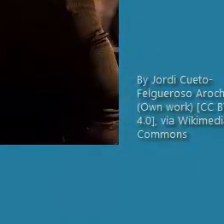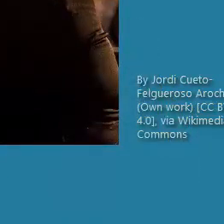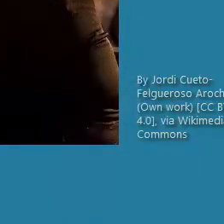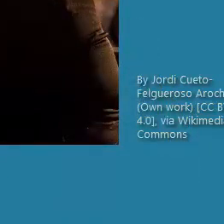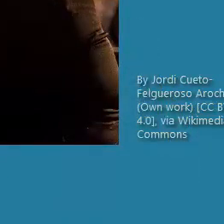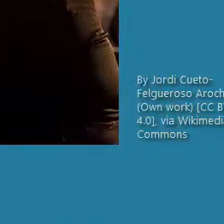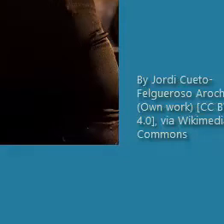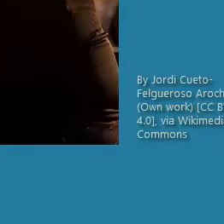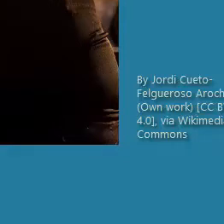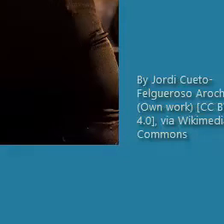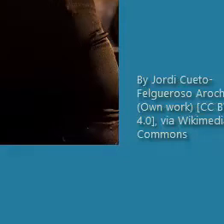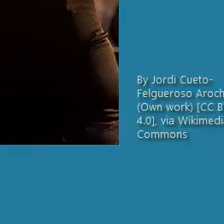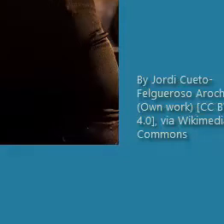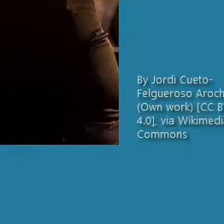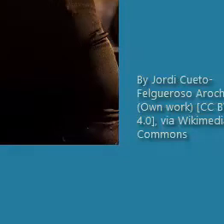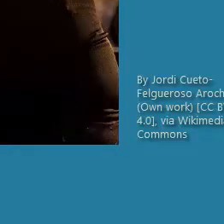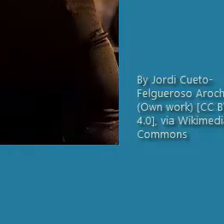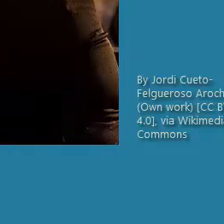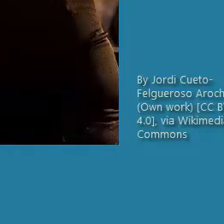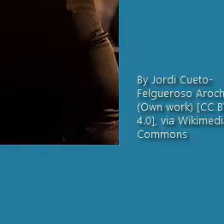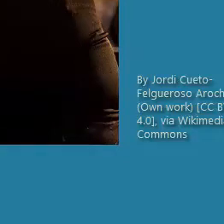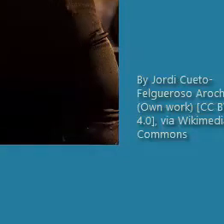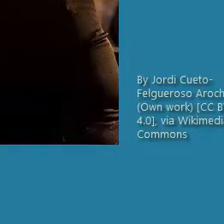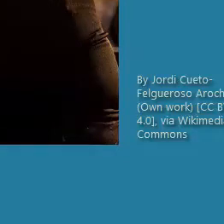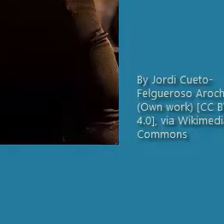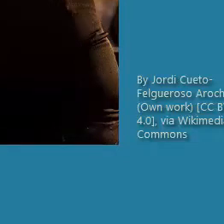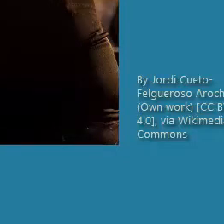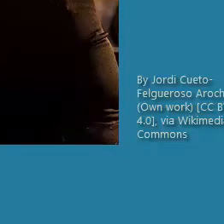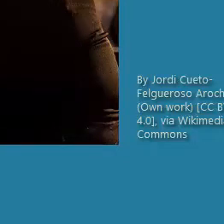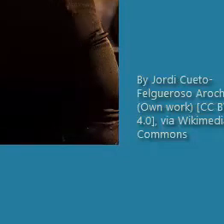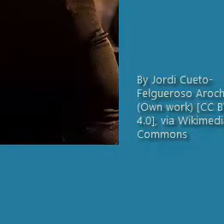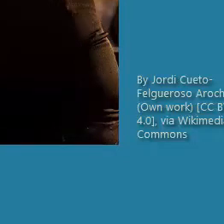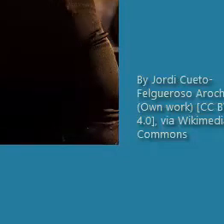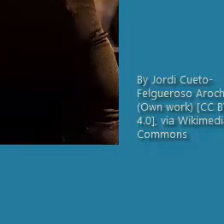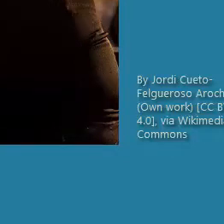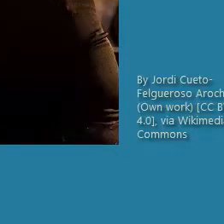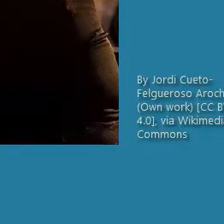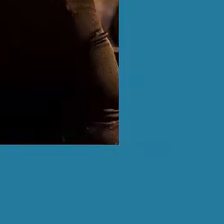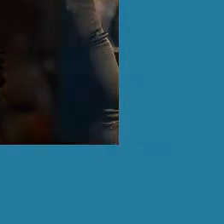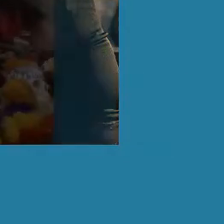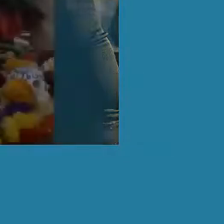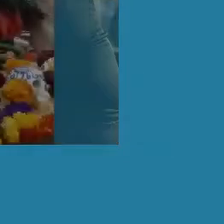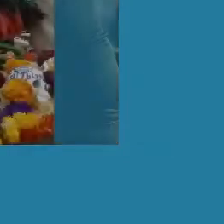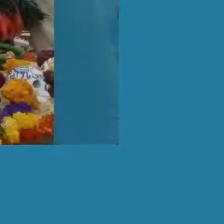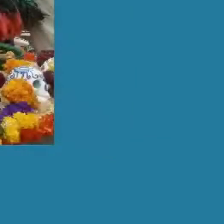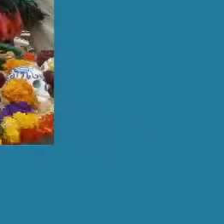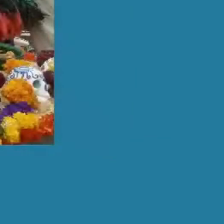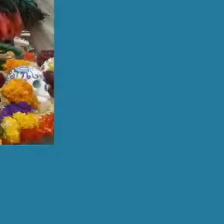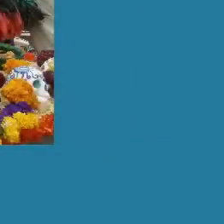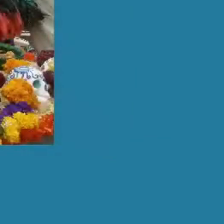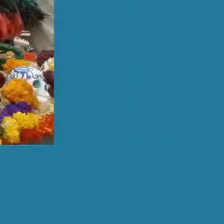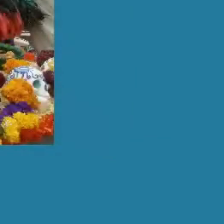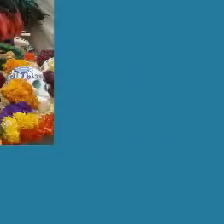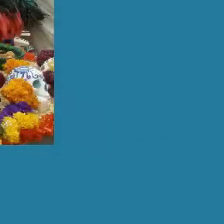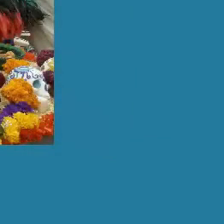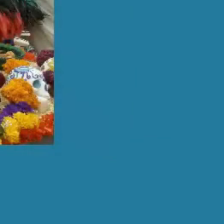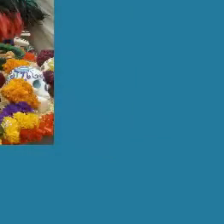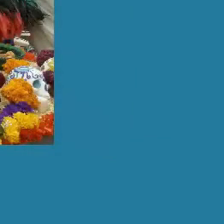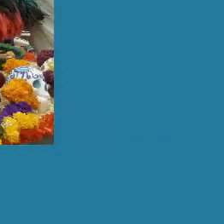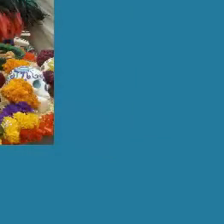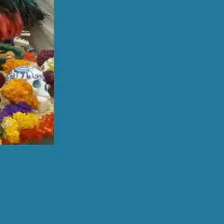sobre eles previam ali o mundo, né, acabando no ano de 2012, certo? Inclusive, para